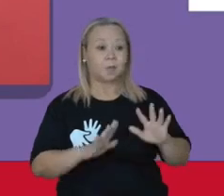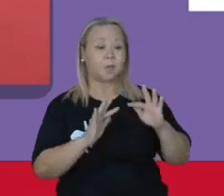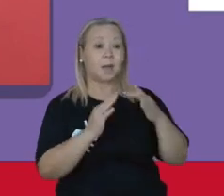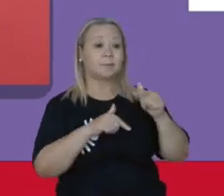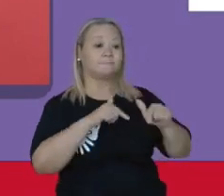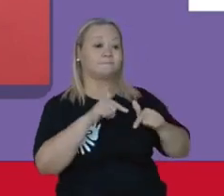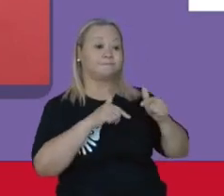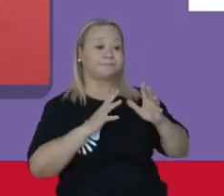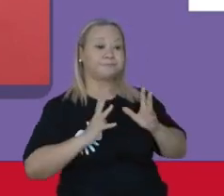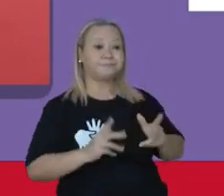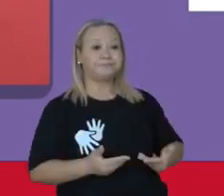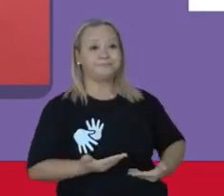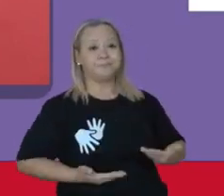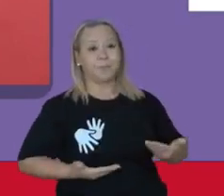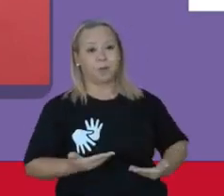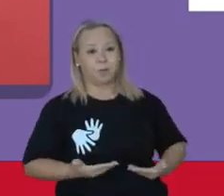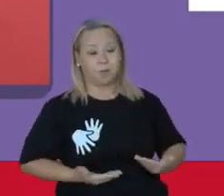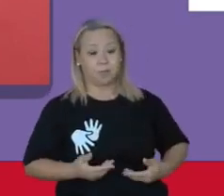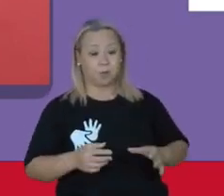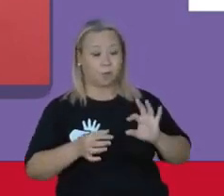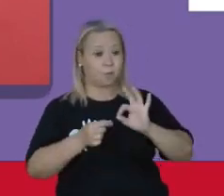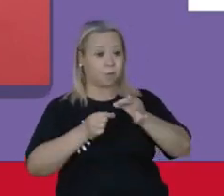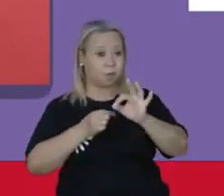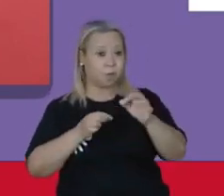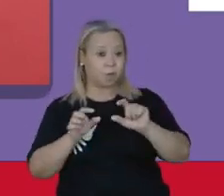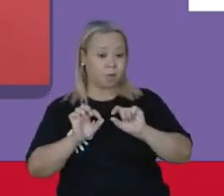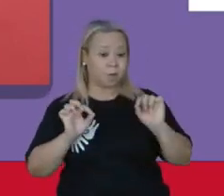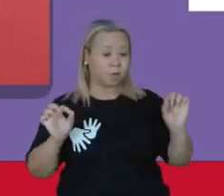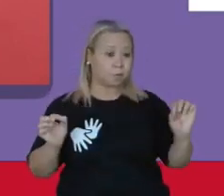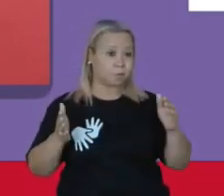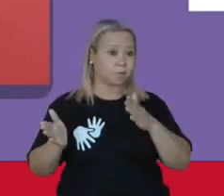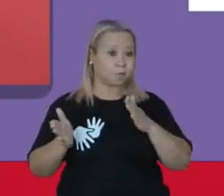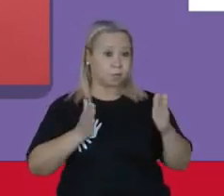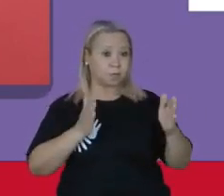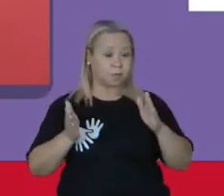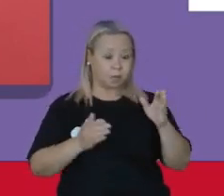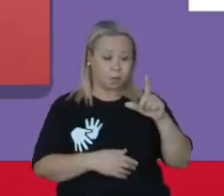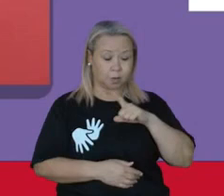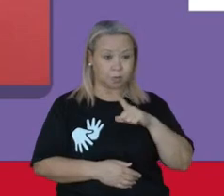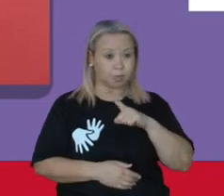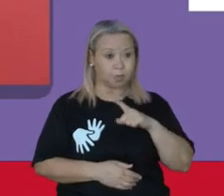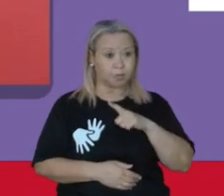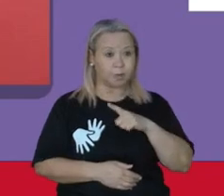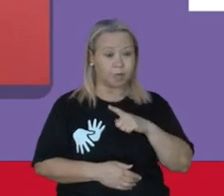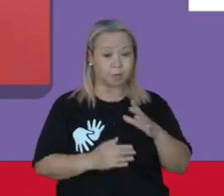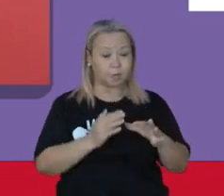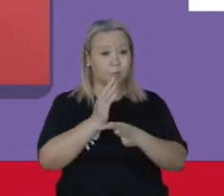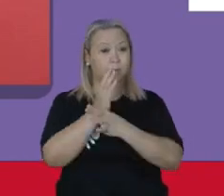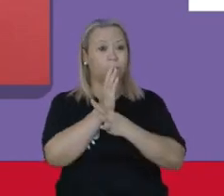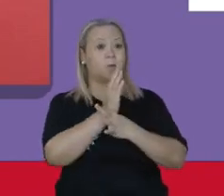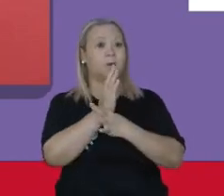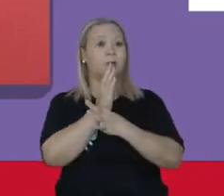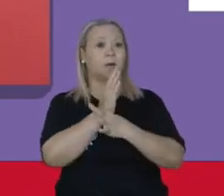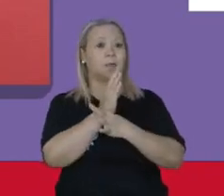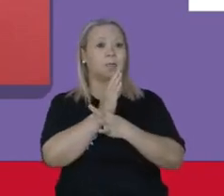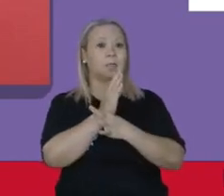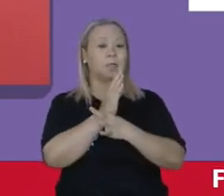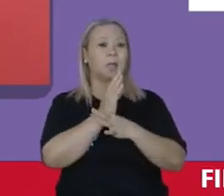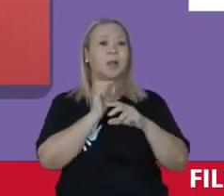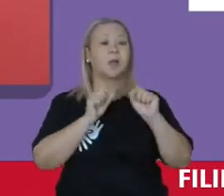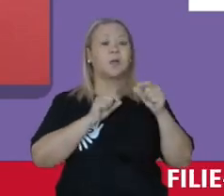domésticas. Eu acho que ao longo desse período também nós tivemos como garantir com